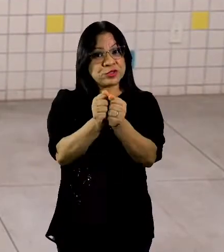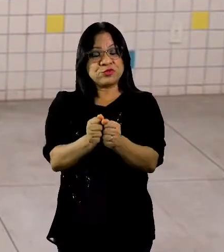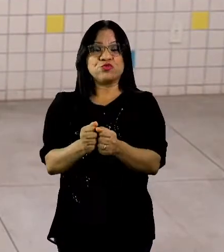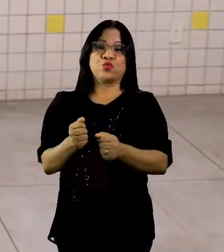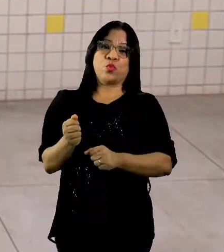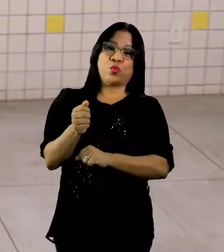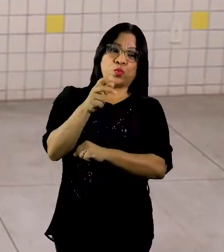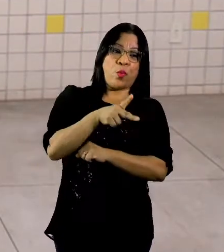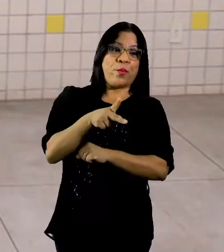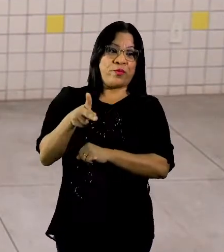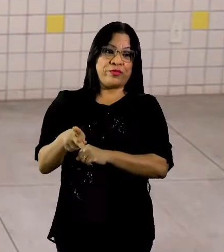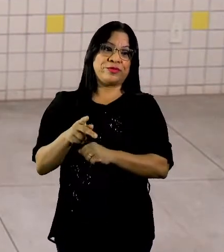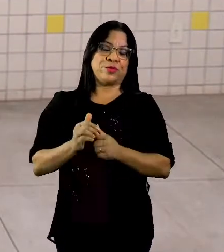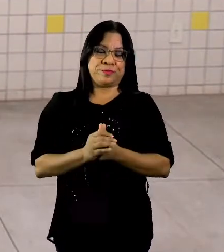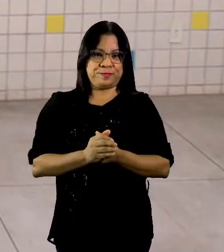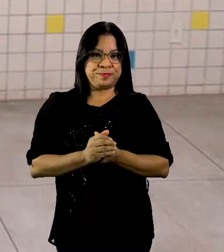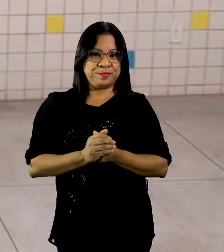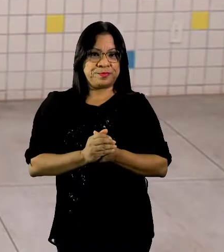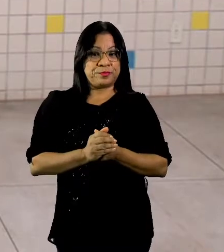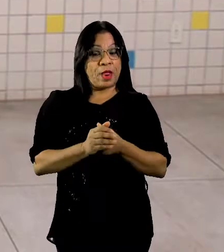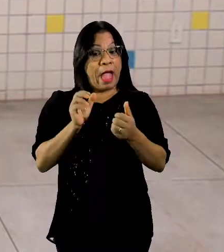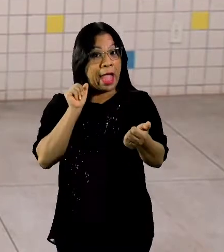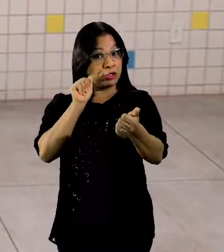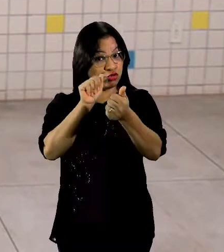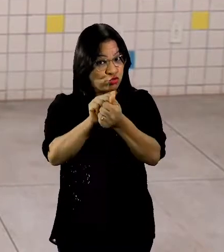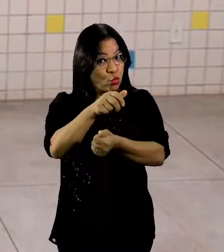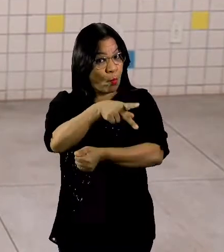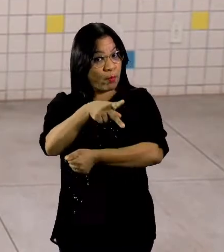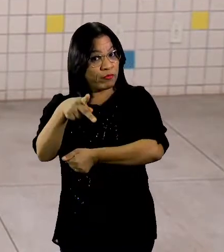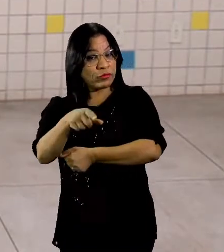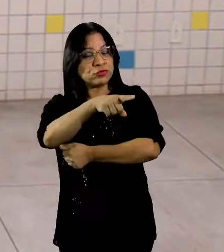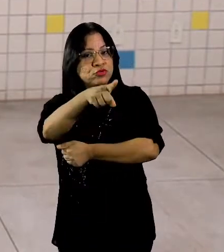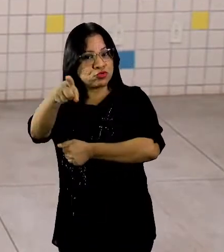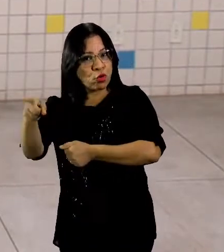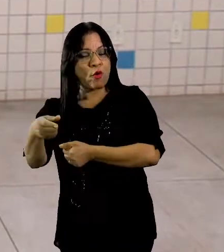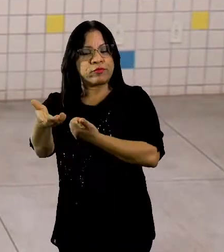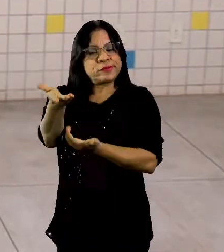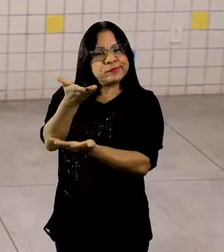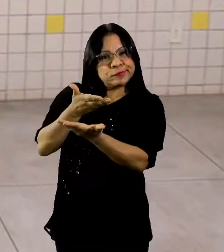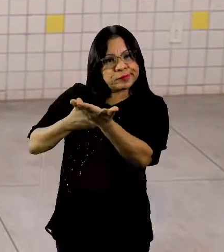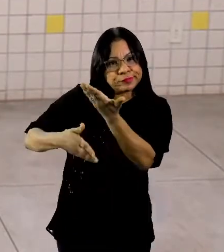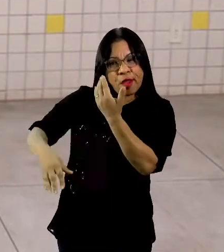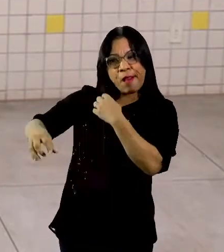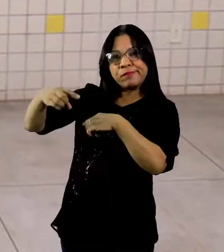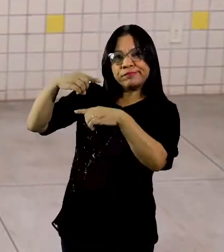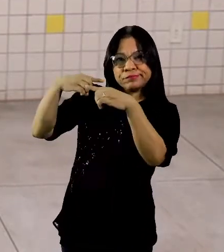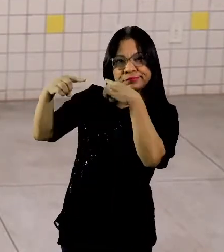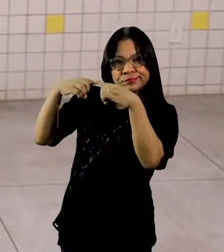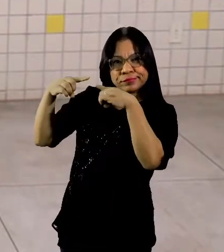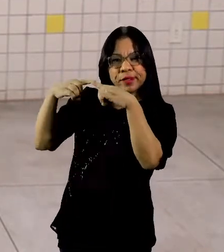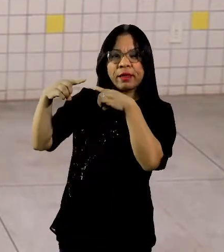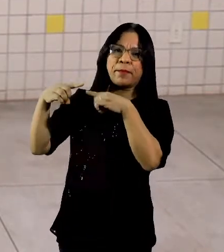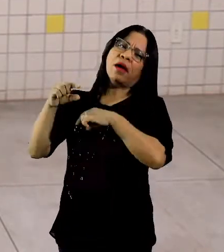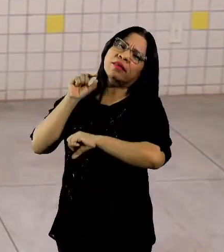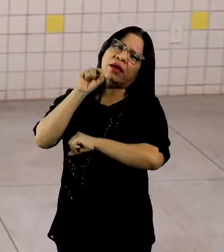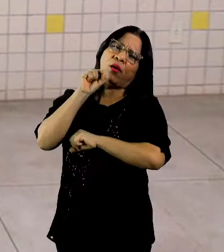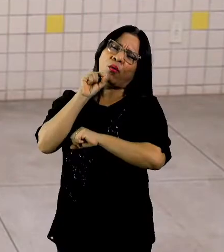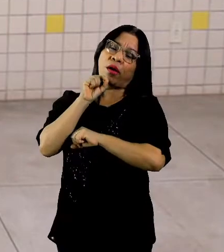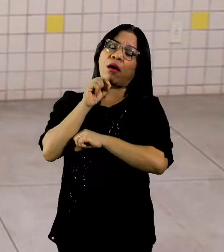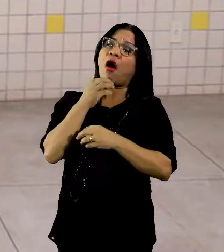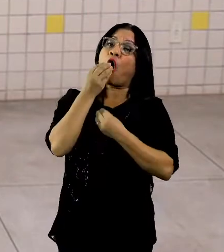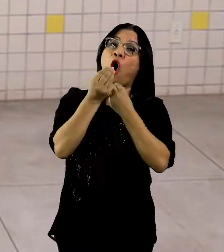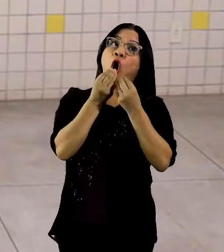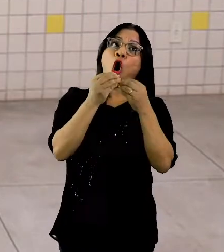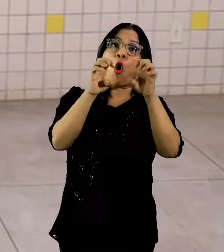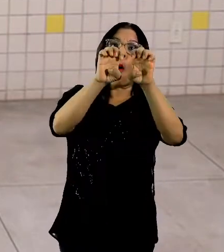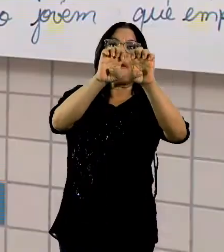Lá com o professor vocês vão interagir e debater sobre a estrutura da